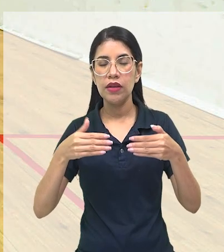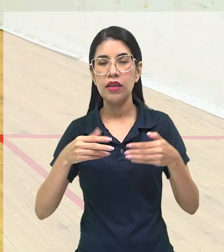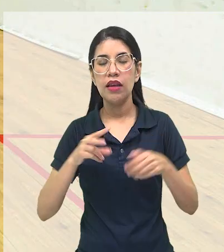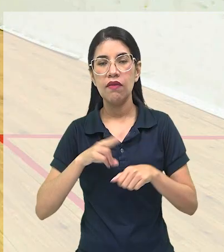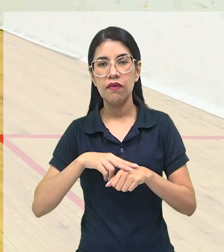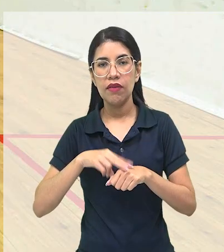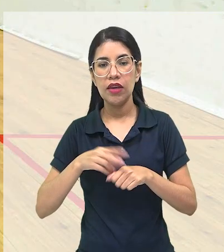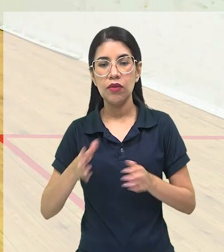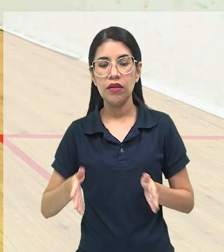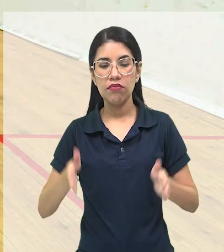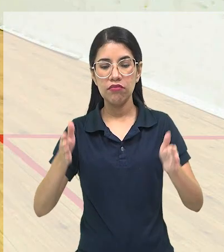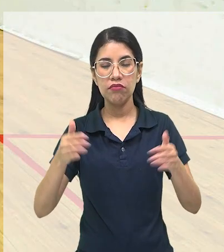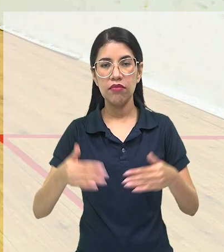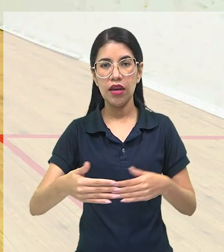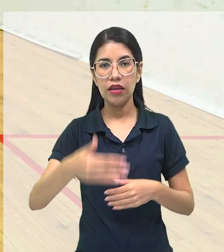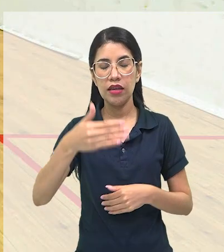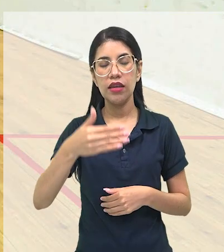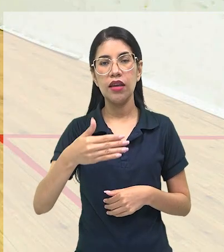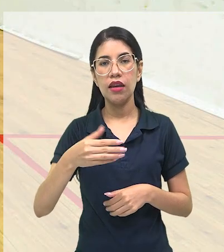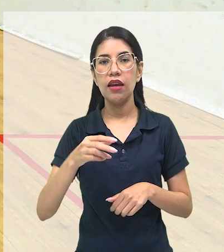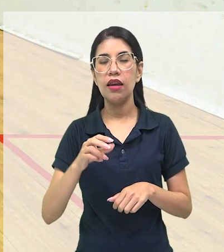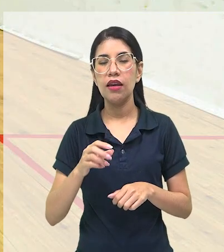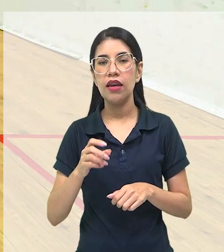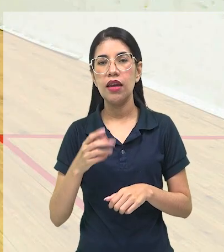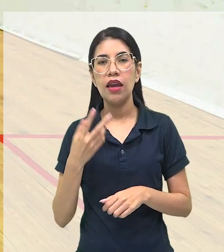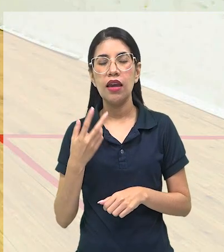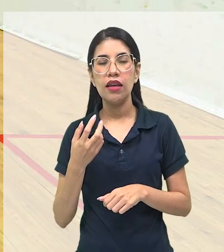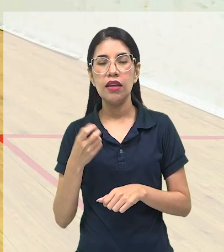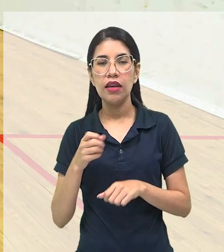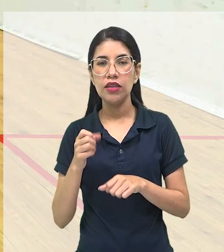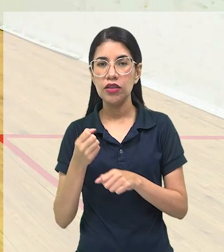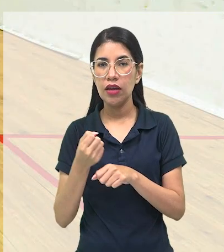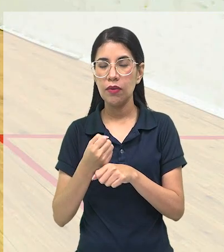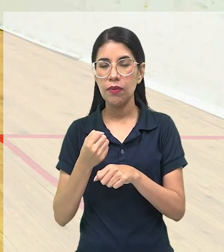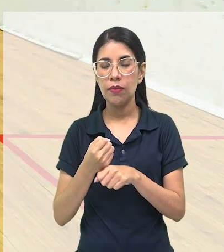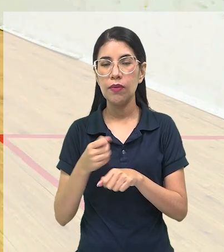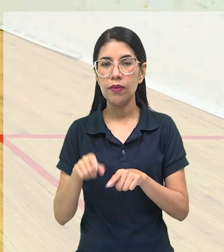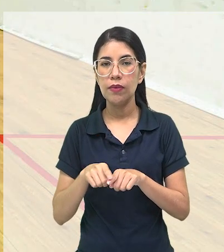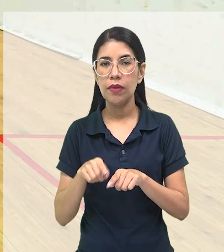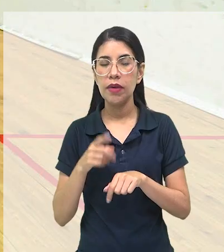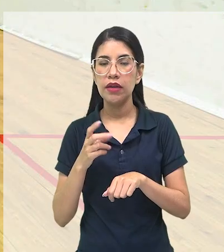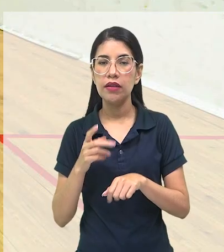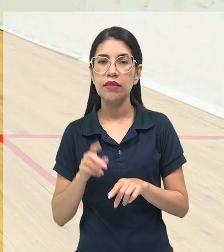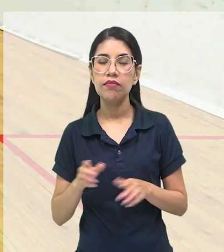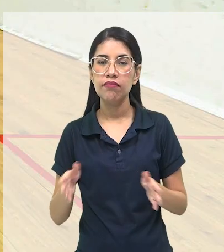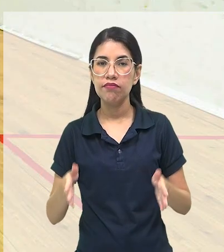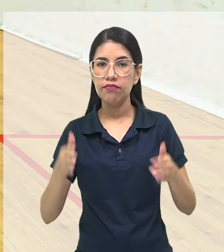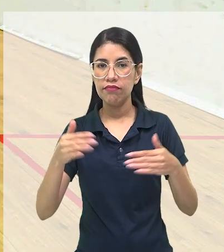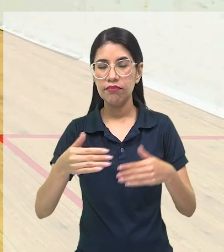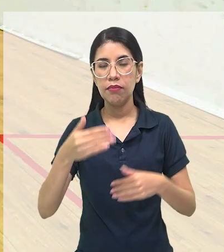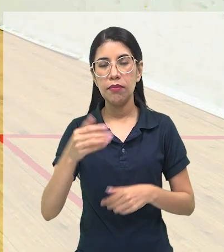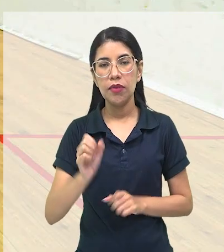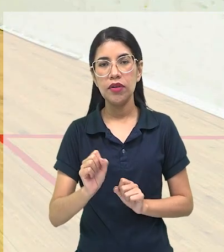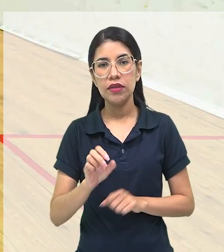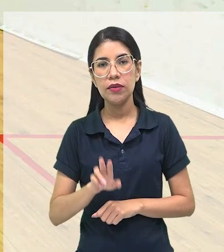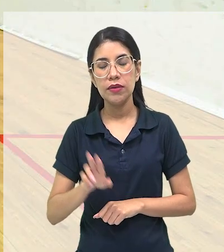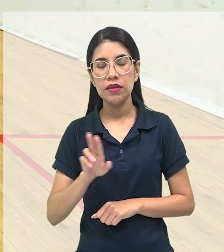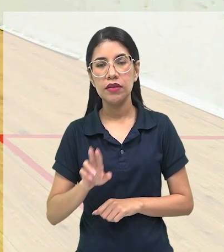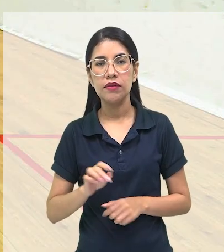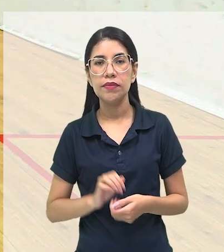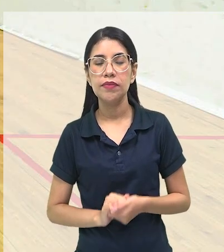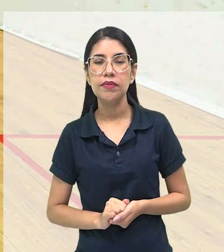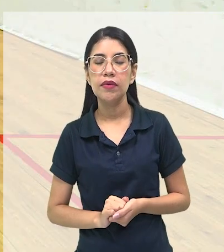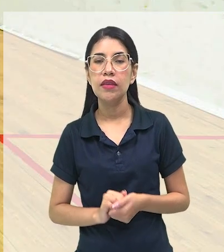gente vê, tá bom? E também as paredes de vidro, tá bom? Perdão, as paredes laterais. Uma partida